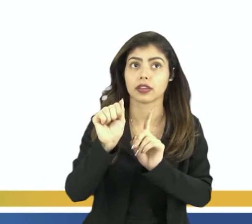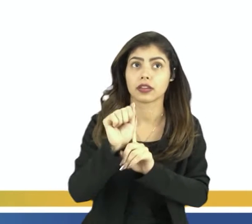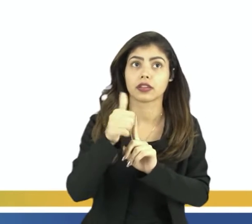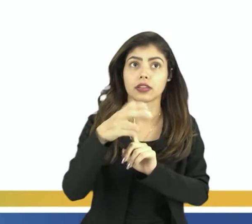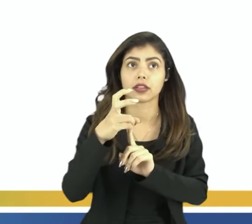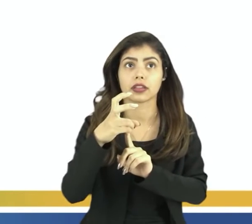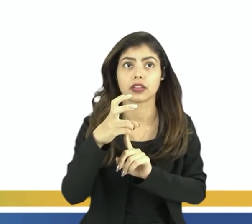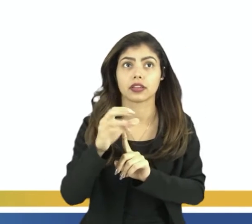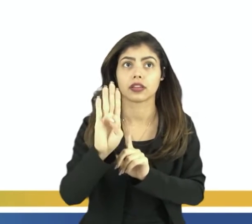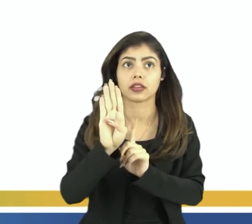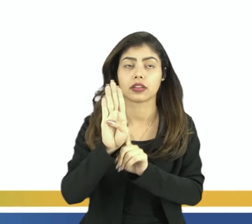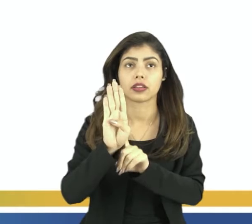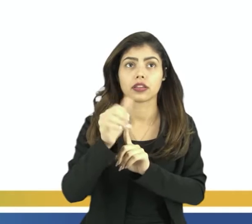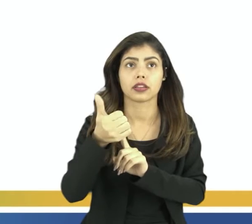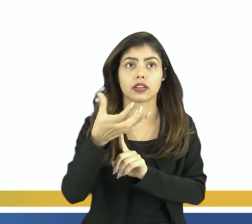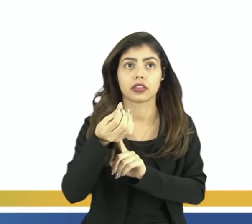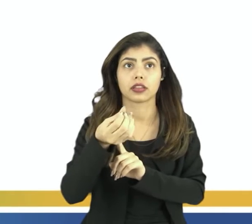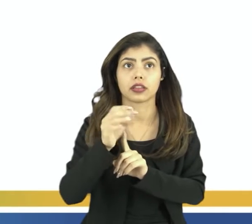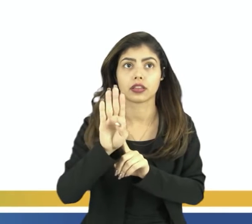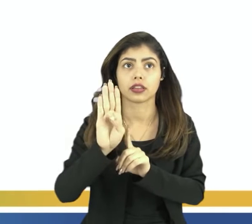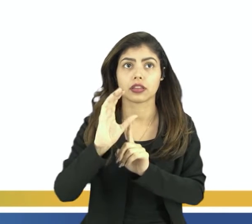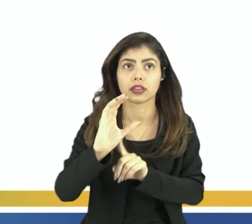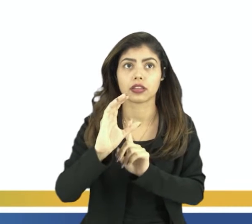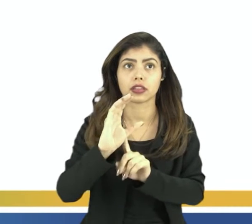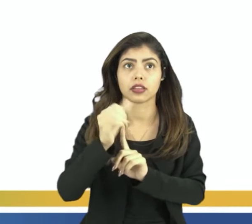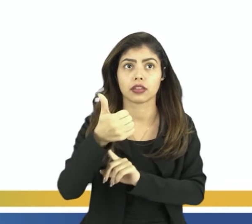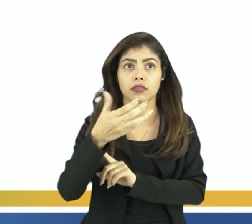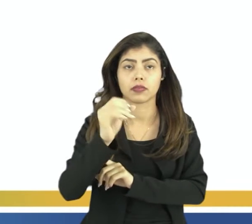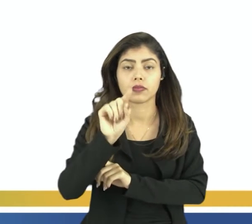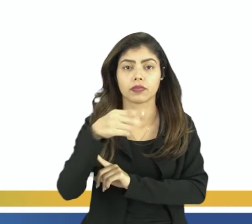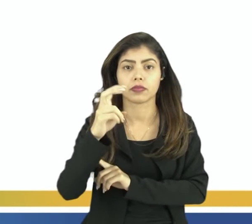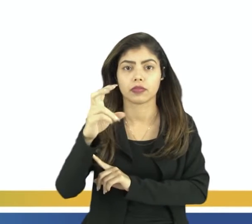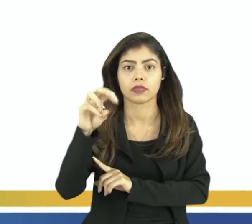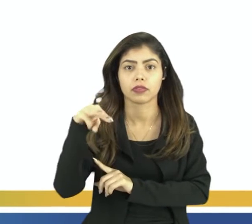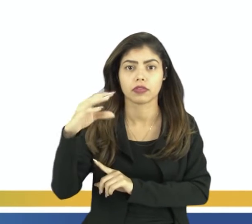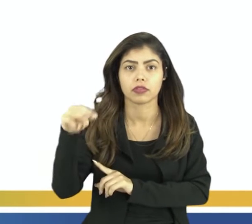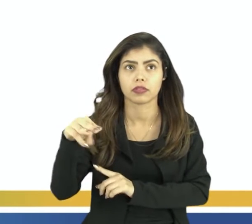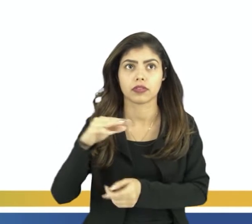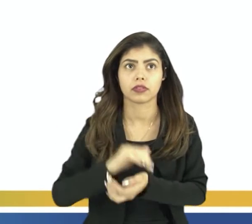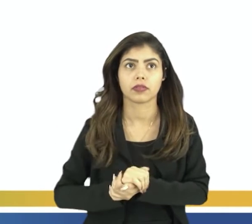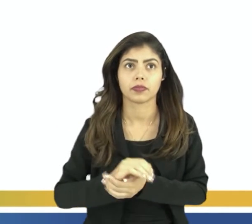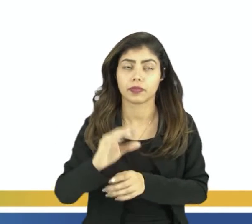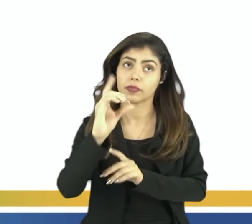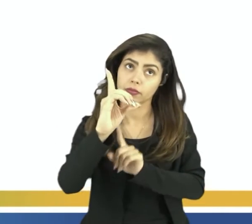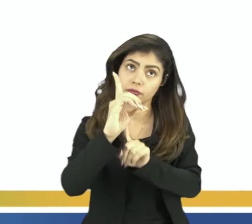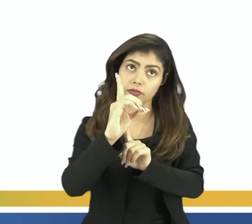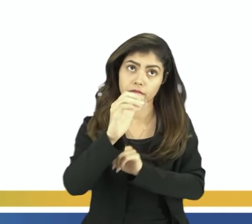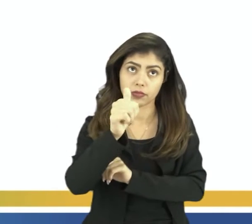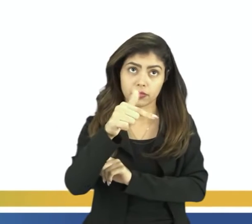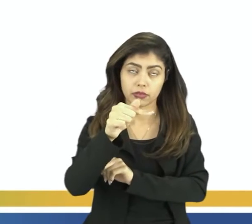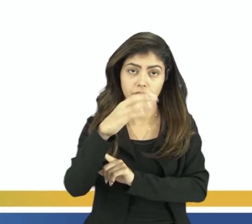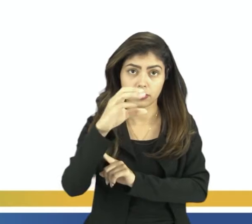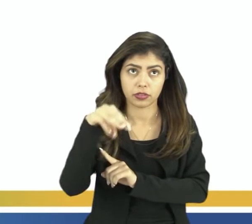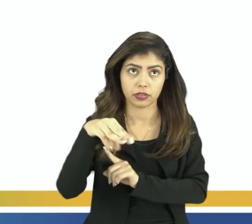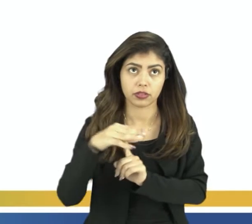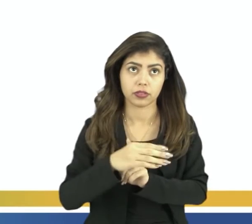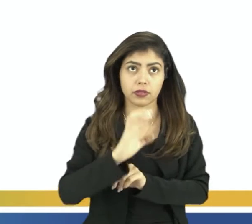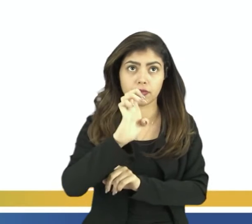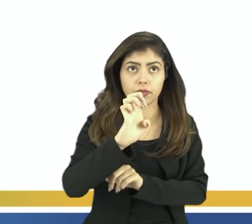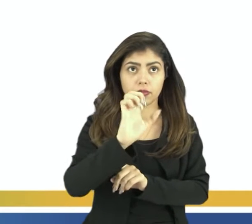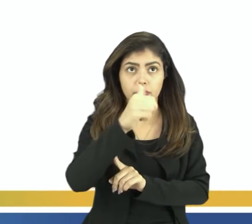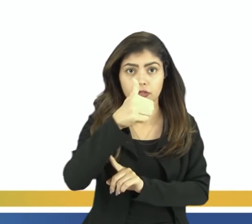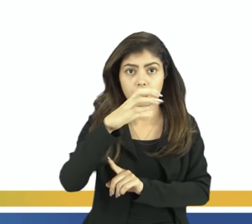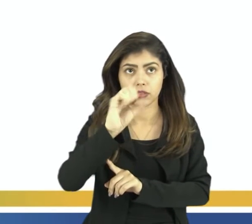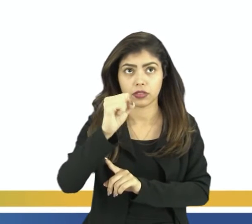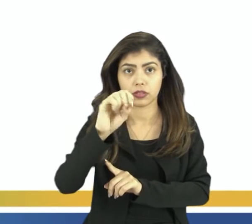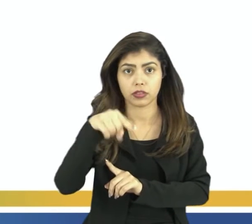15 centímetros, letra B, 16 centímetros, letra C, 16,5 centímetros, letra D, 17 centímetros e letra